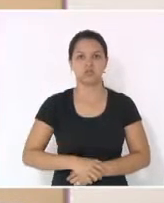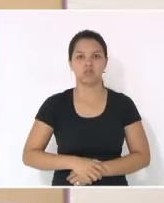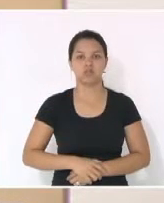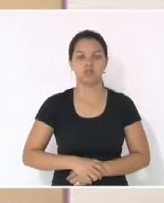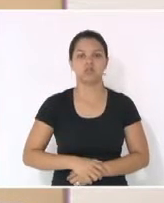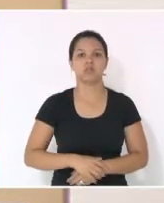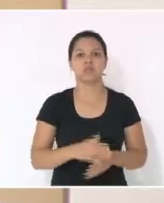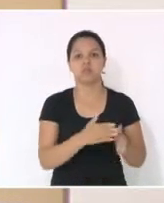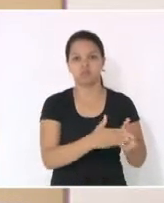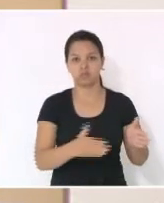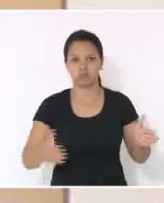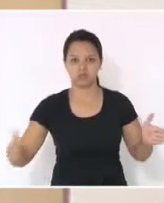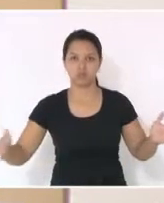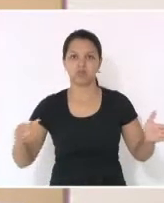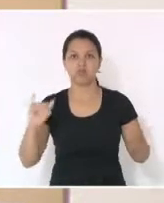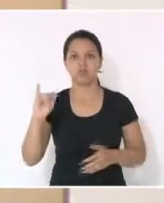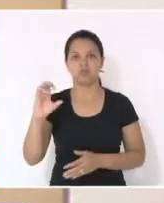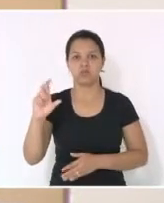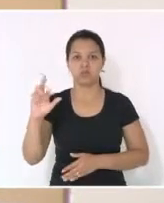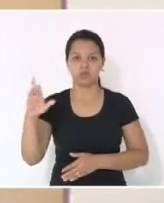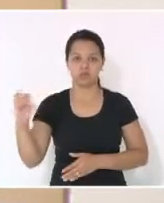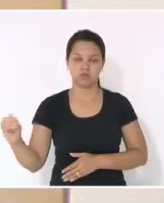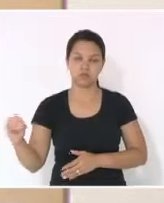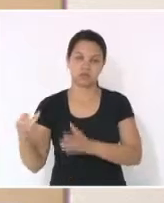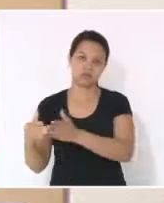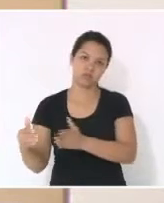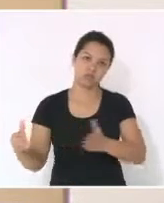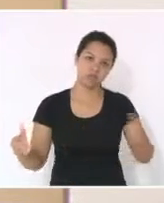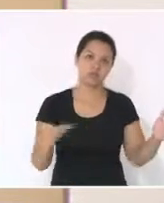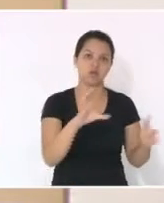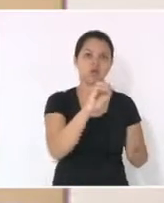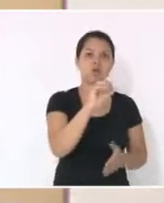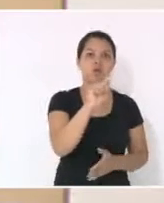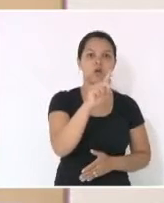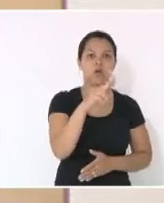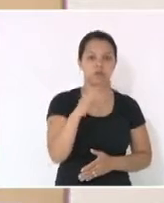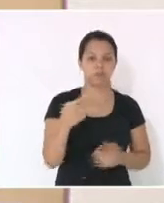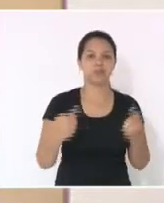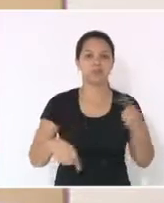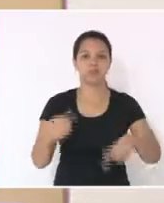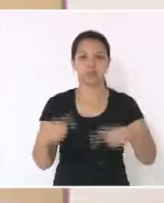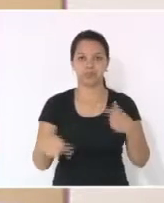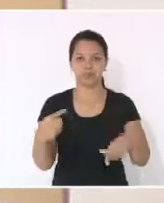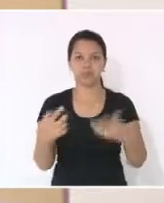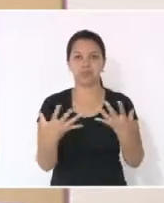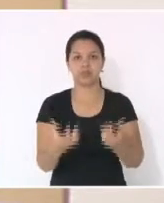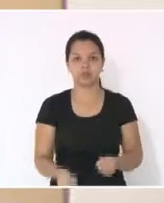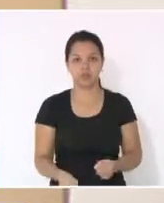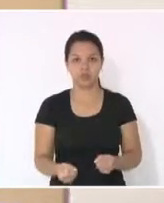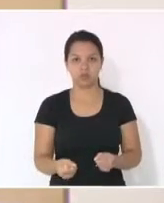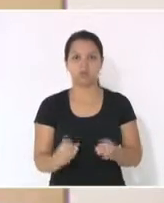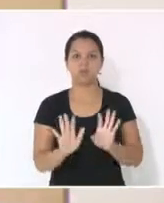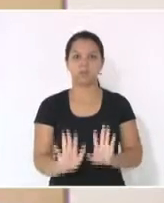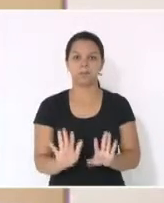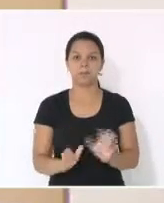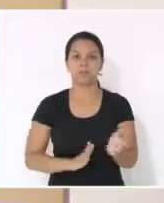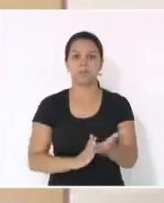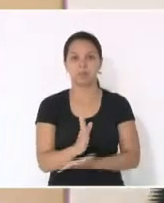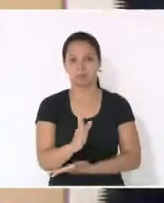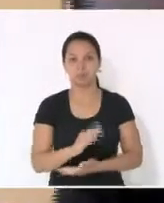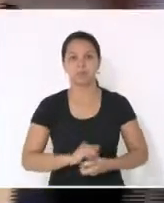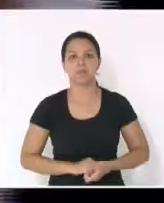siderópolis e urussanga e cocal do sul em discussão no governo que quer discutir em votação quem estiver de acordo permanece como está